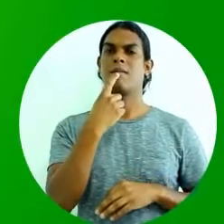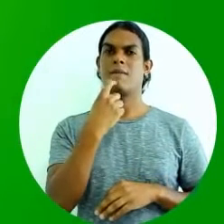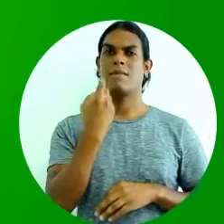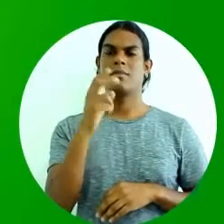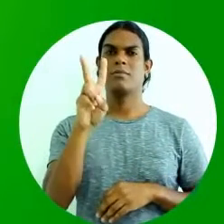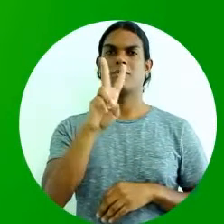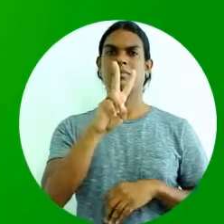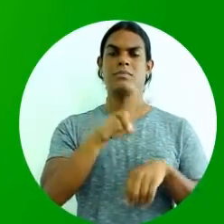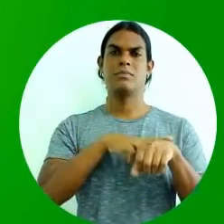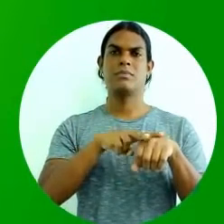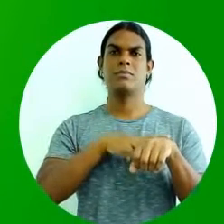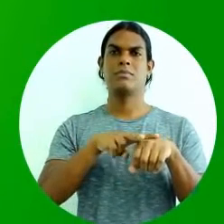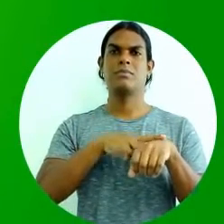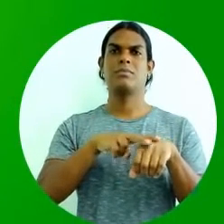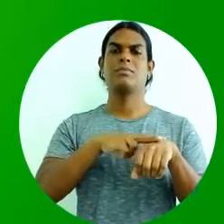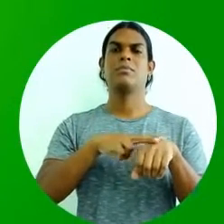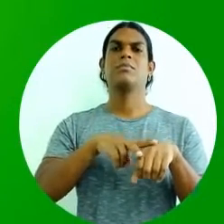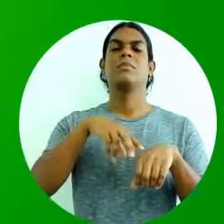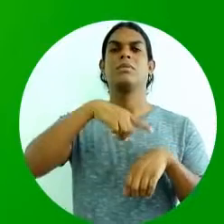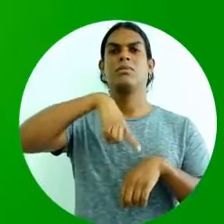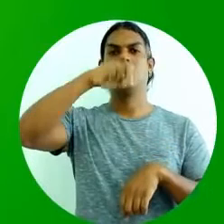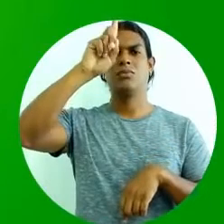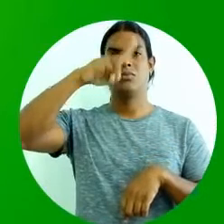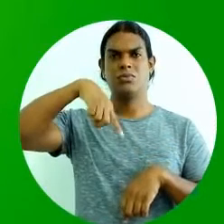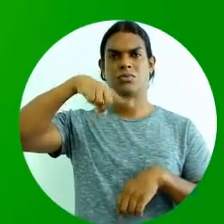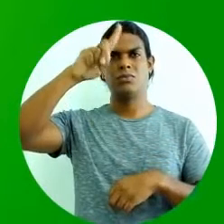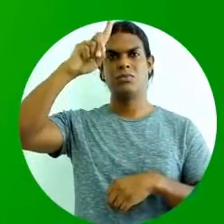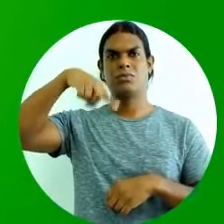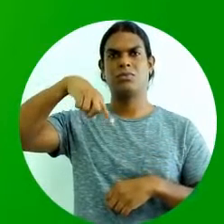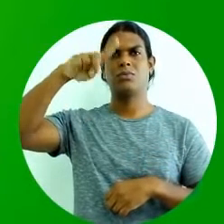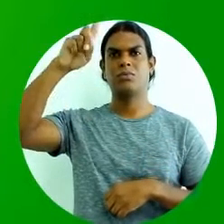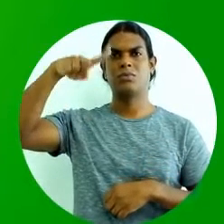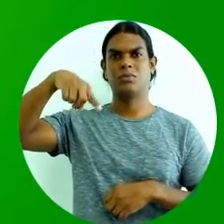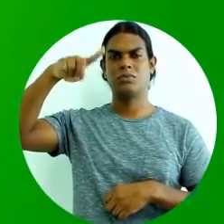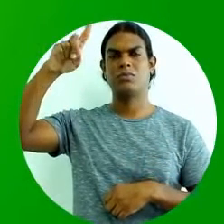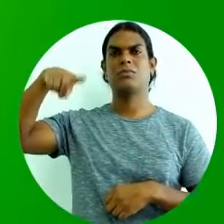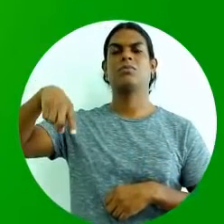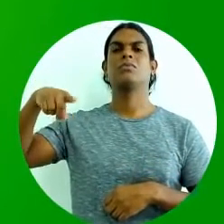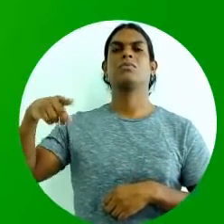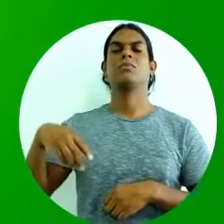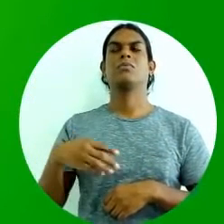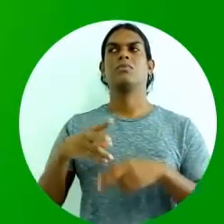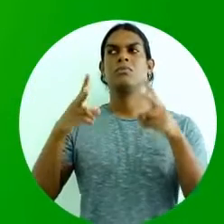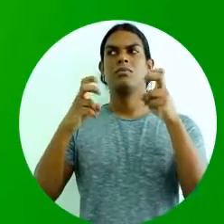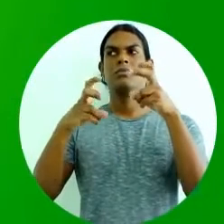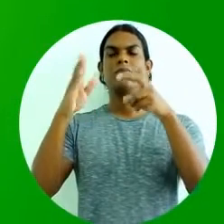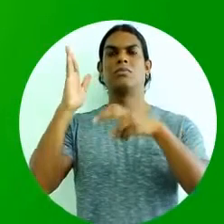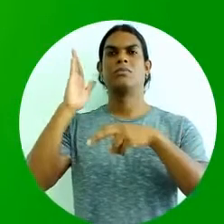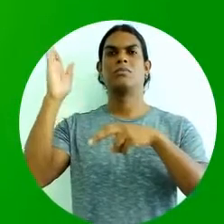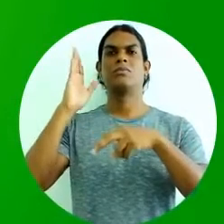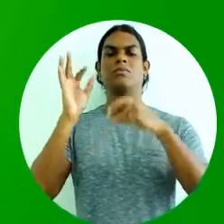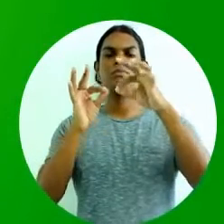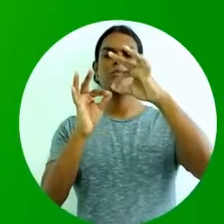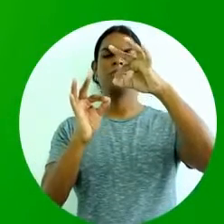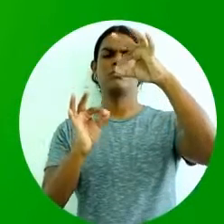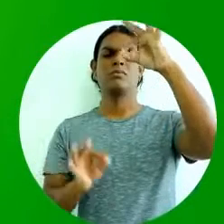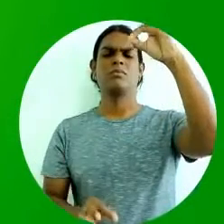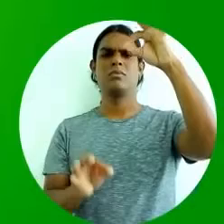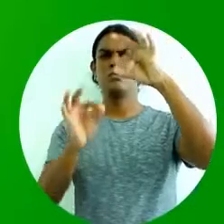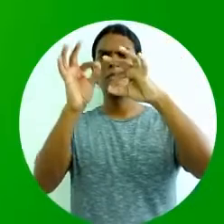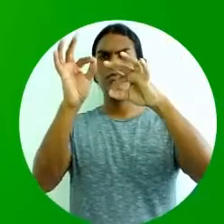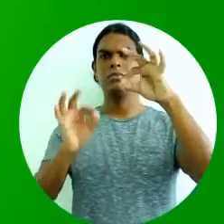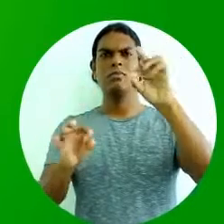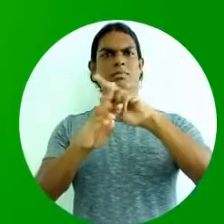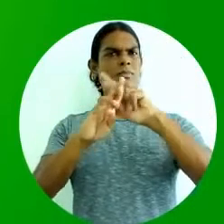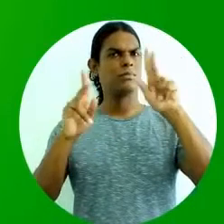linha verde. Observamos que a linha verde, em vários momentos, ela encontra-se muito distante da